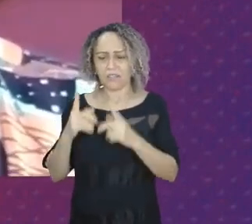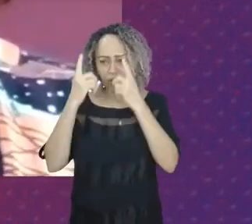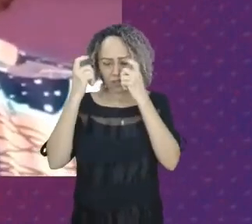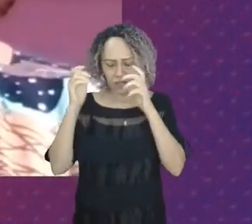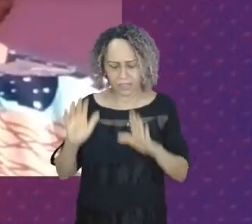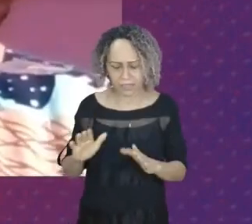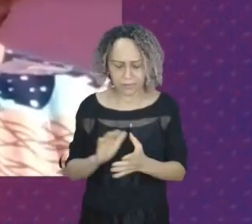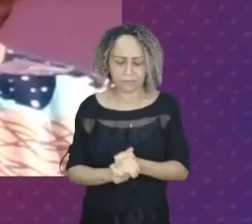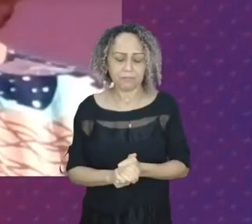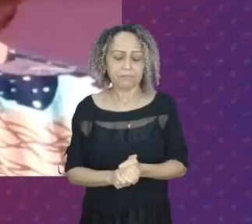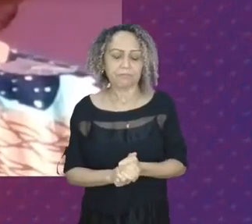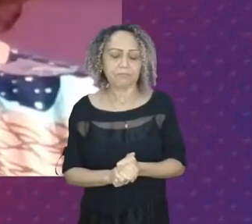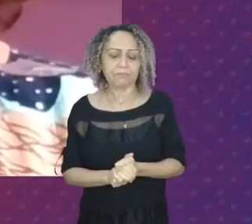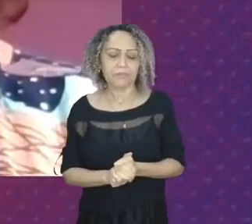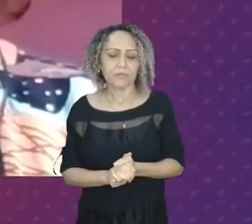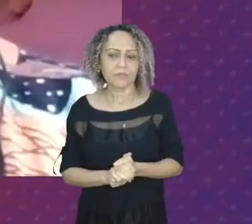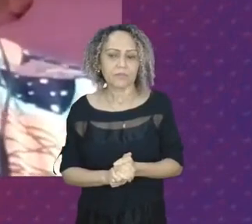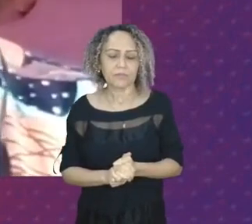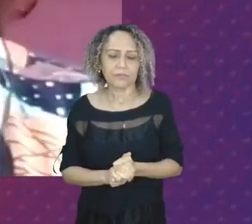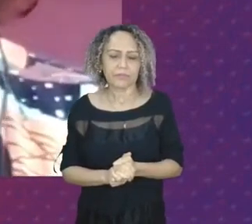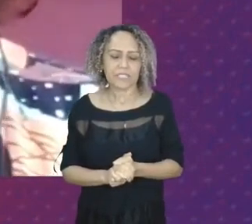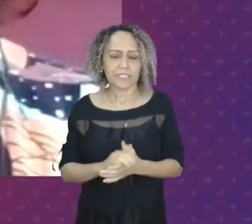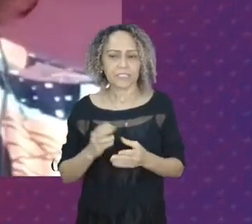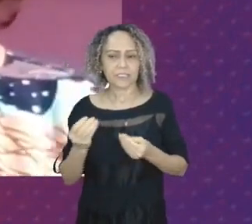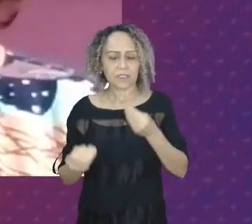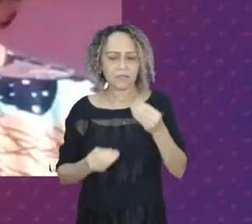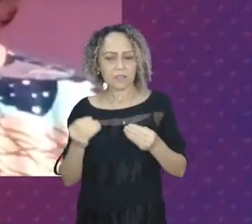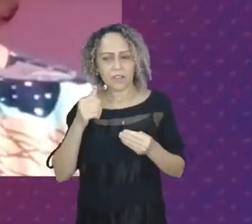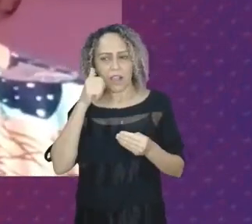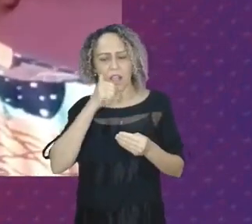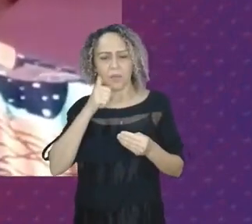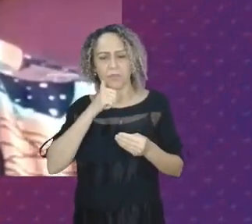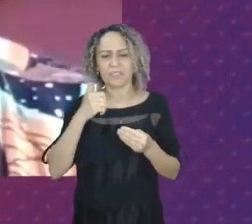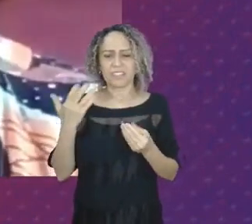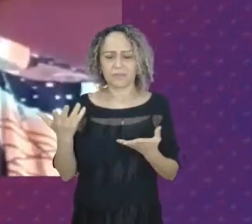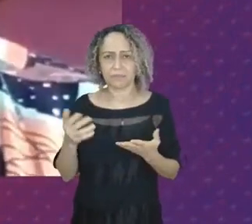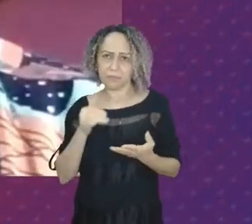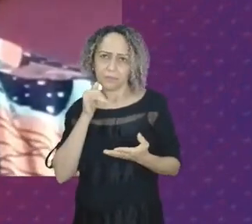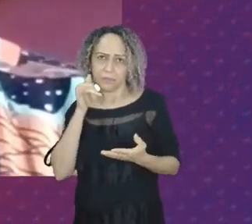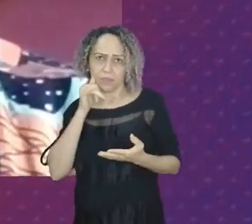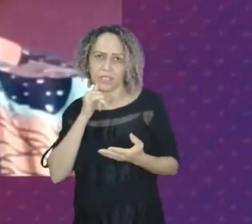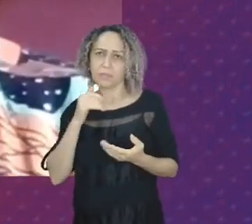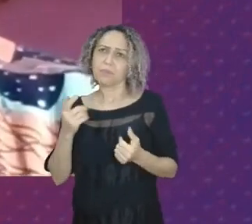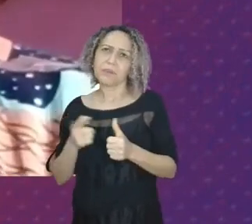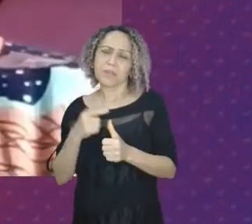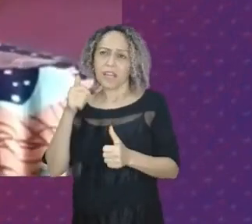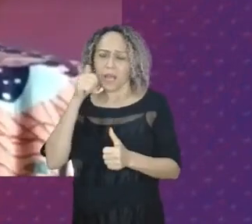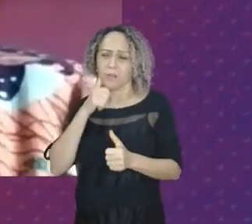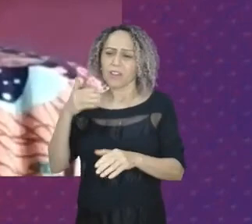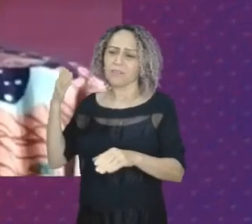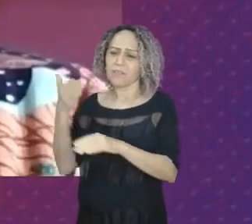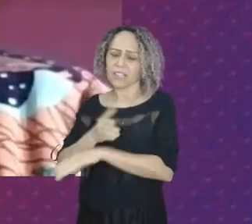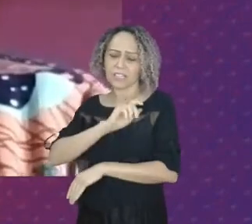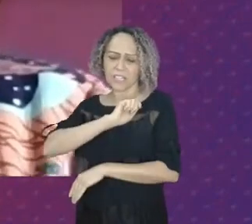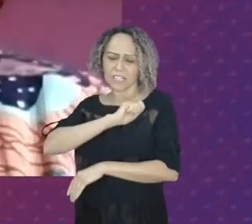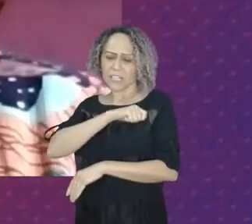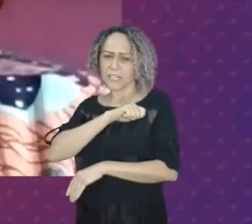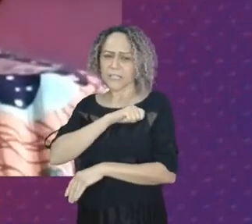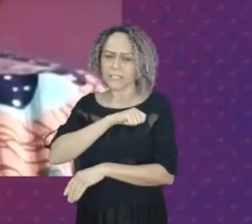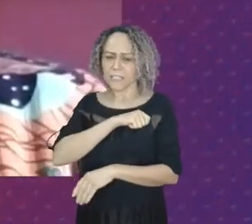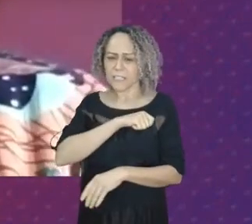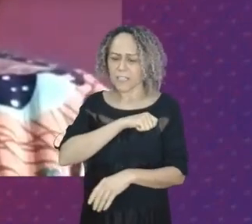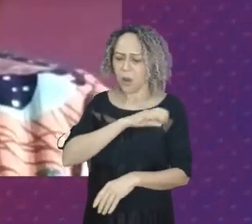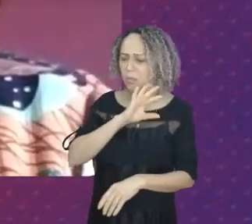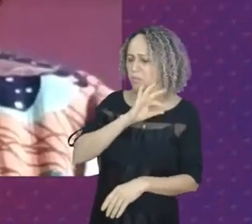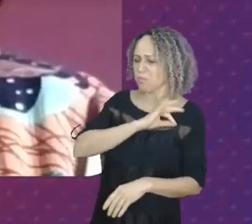ampliação da rota em que a mulher vai passar, então ela vai na delegacia, ela não consegue ser atendida porque o agente não